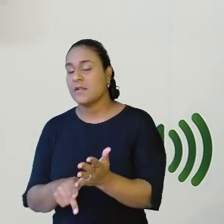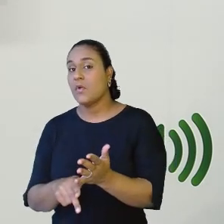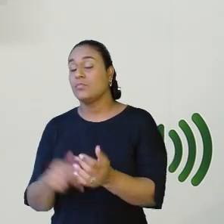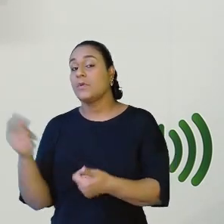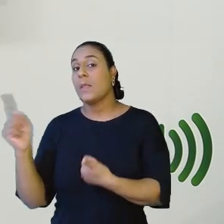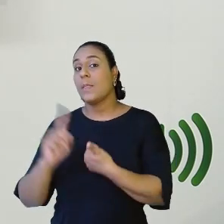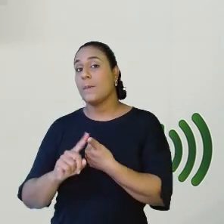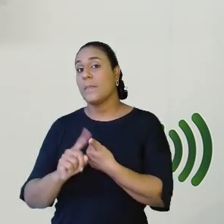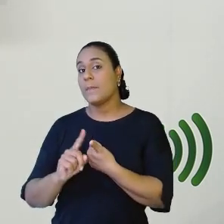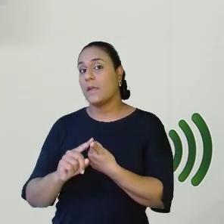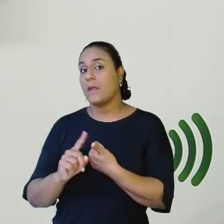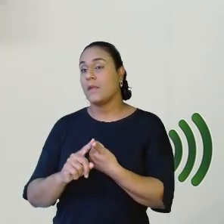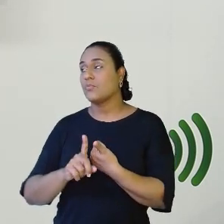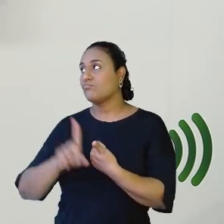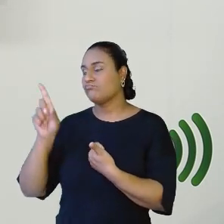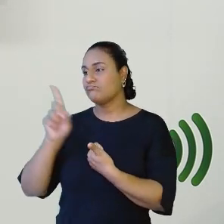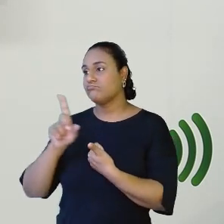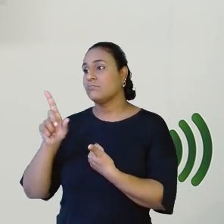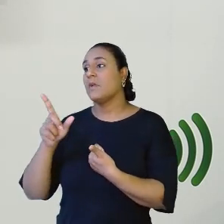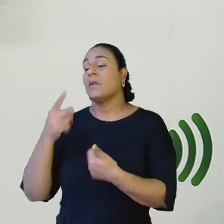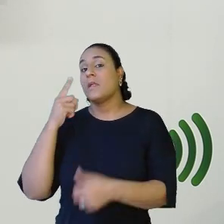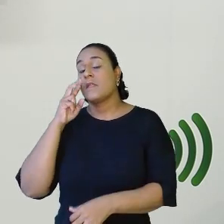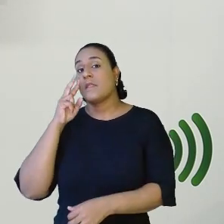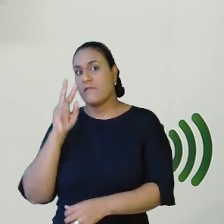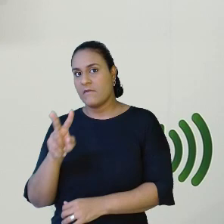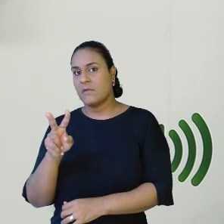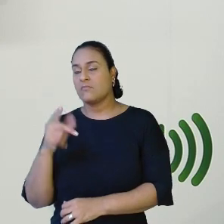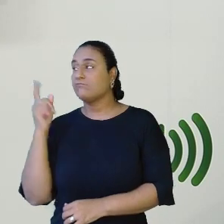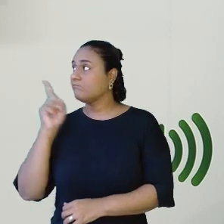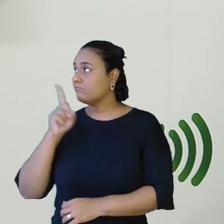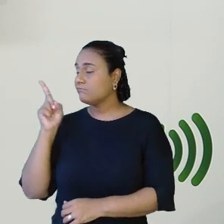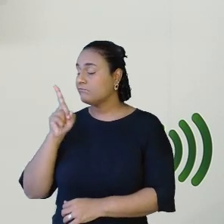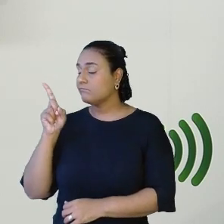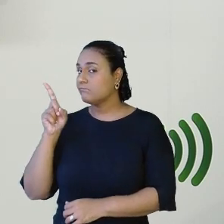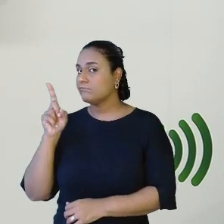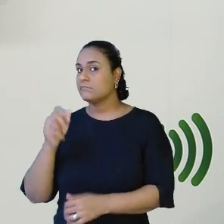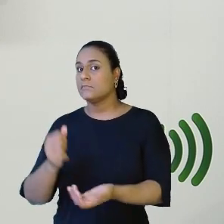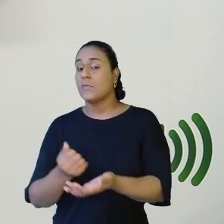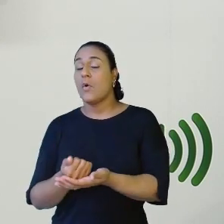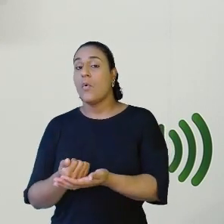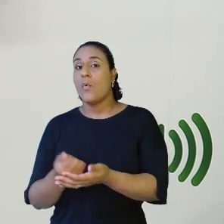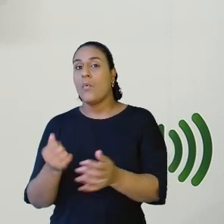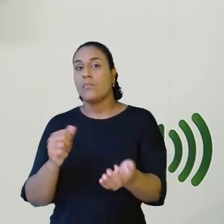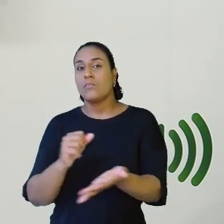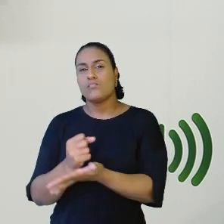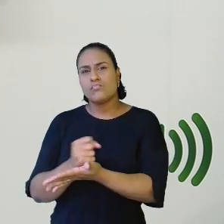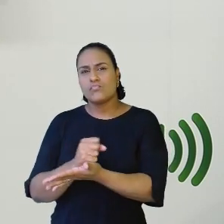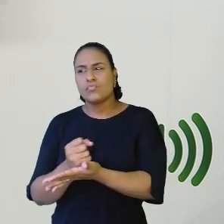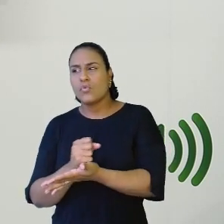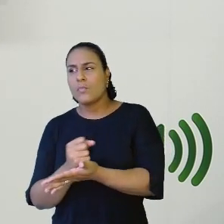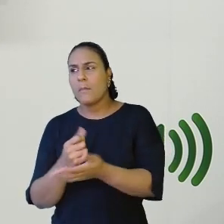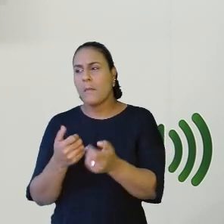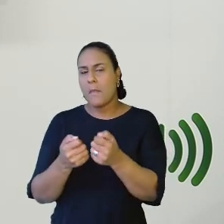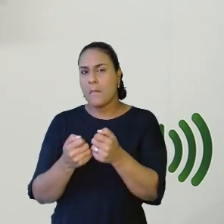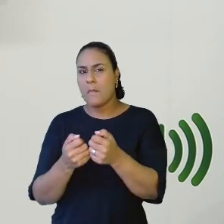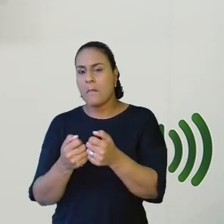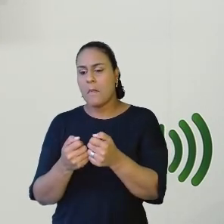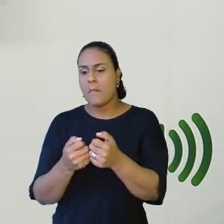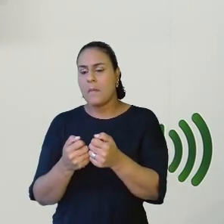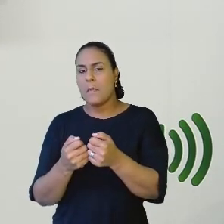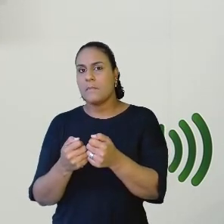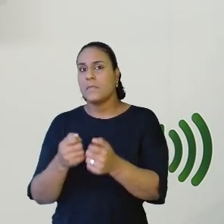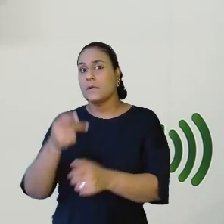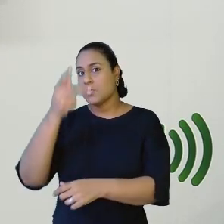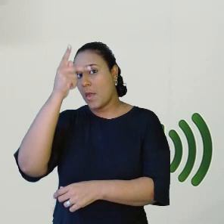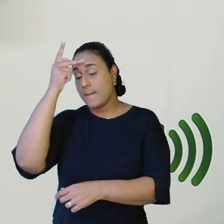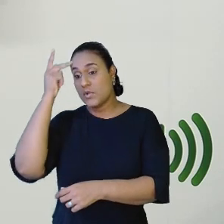estão vendo aí também a imagem de um joguinho, né? A imagem que eu trouxe para vocês é de um joguinho e alguém que está